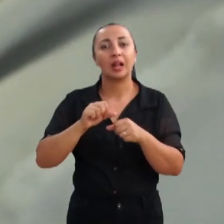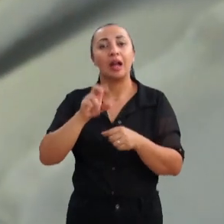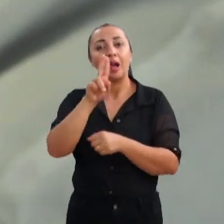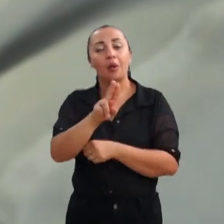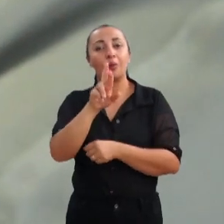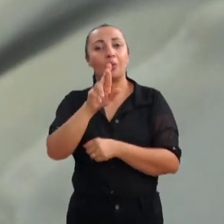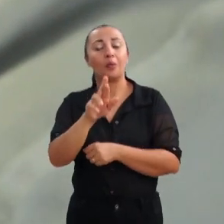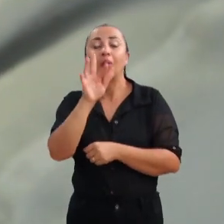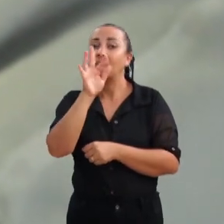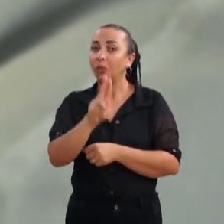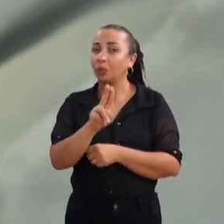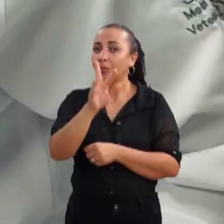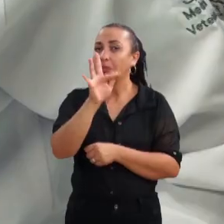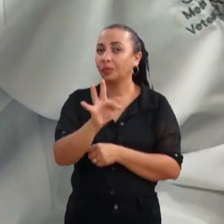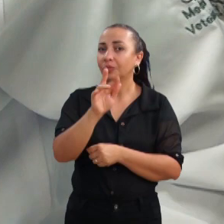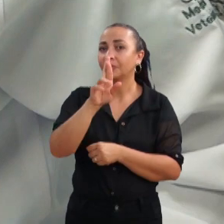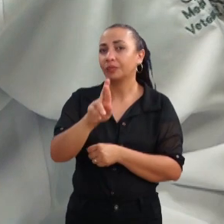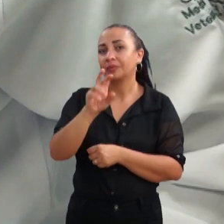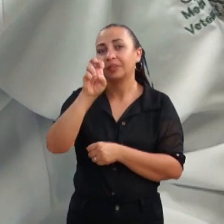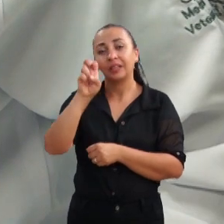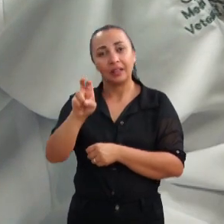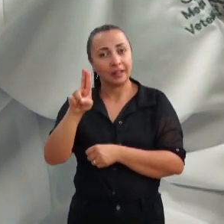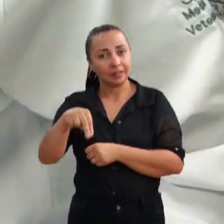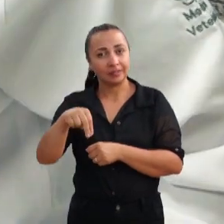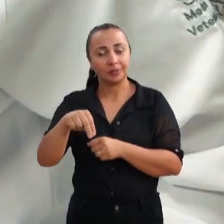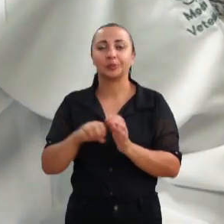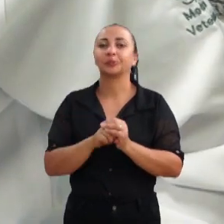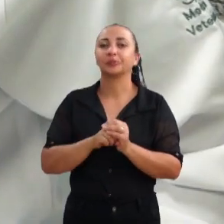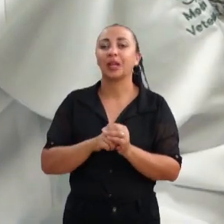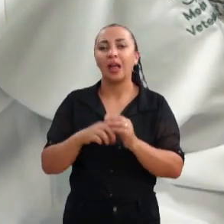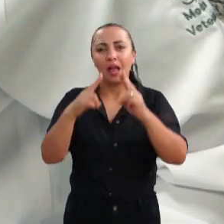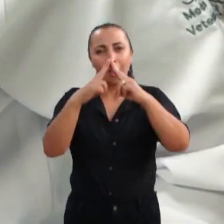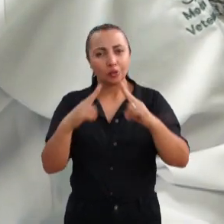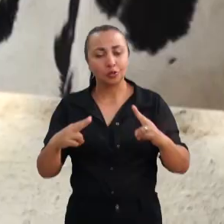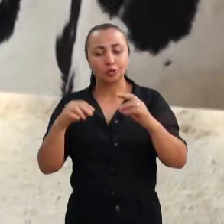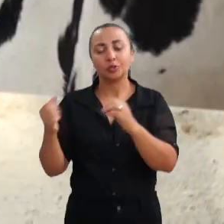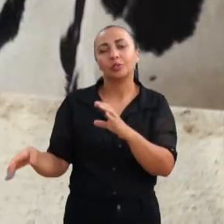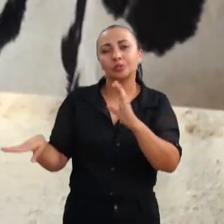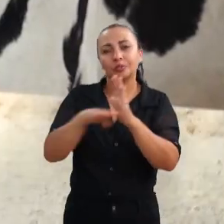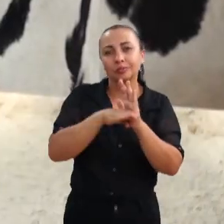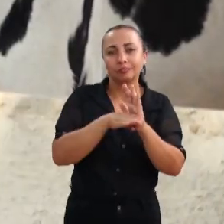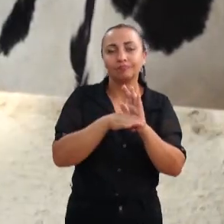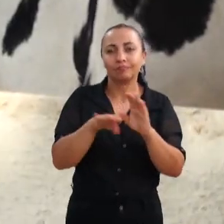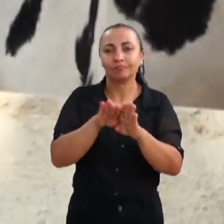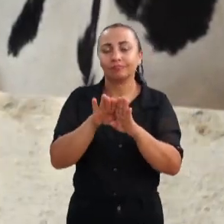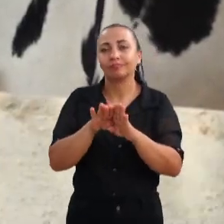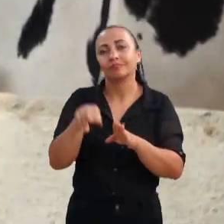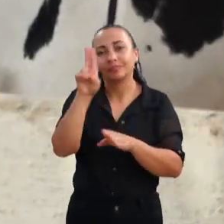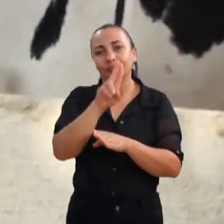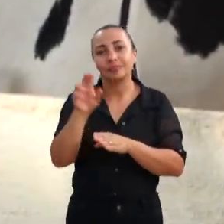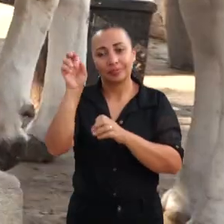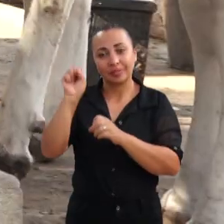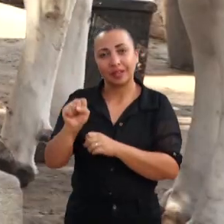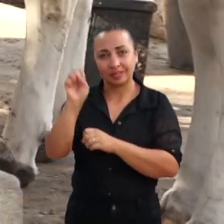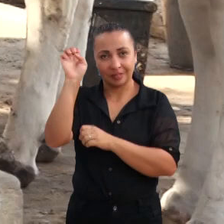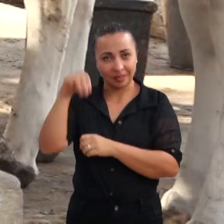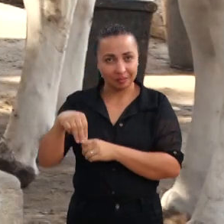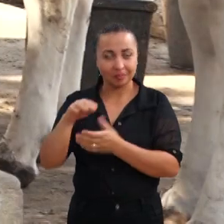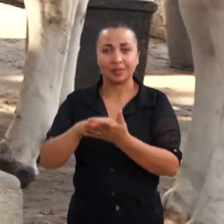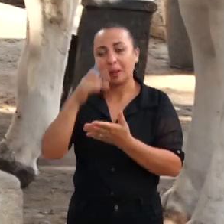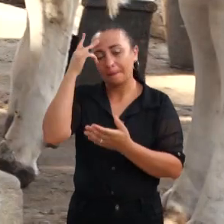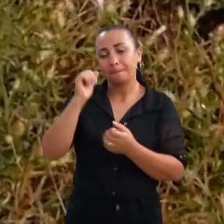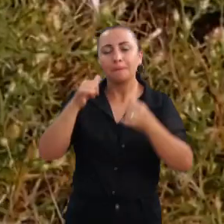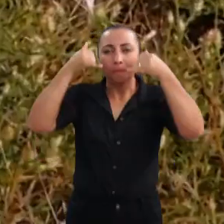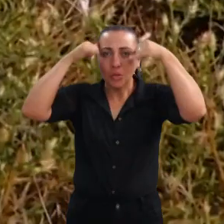Grande do Norte, a UFRN, e chegou à Universidade Federal Rural do Semiárido para ser experimentada em animais, a princípio